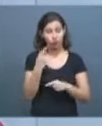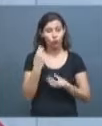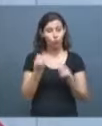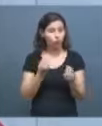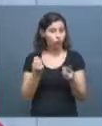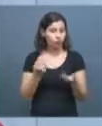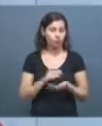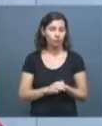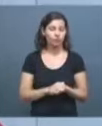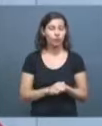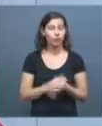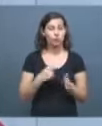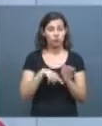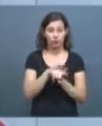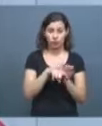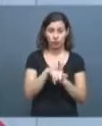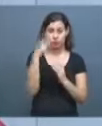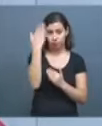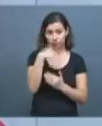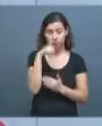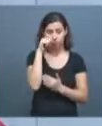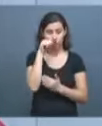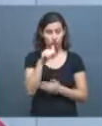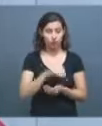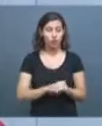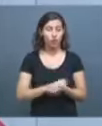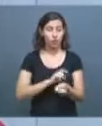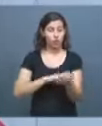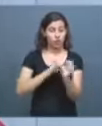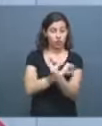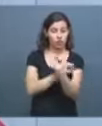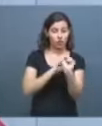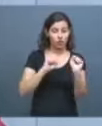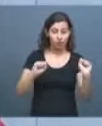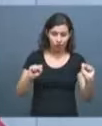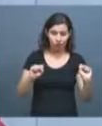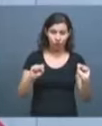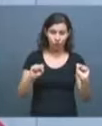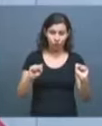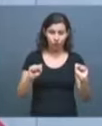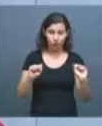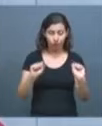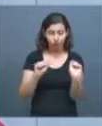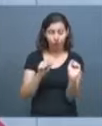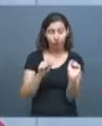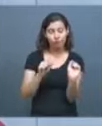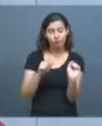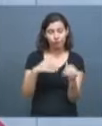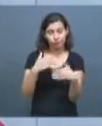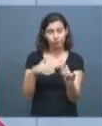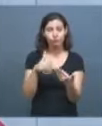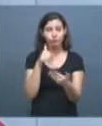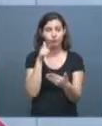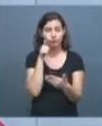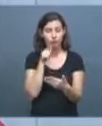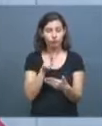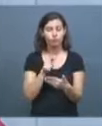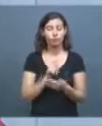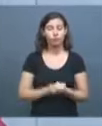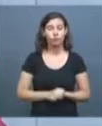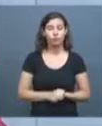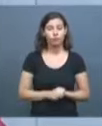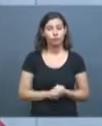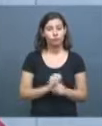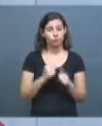ela lida melhor com o estresse por conta de várias situações em que ela, ao longo do até mesmo do